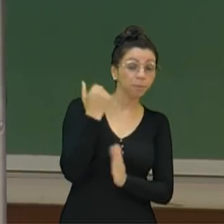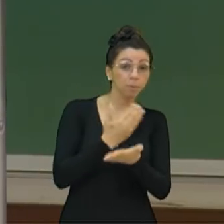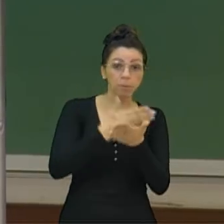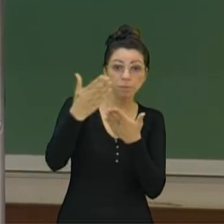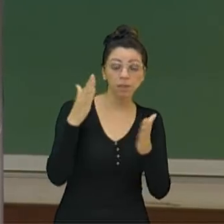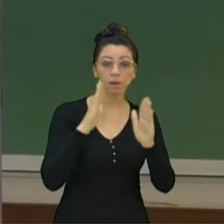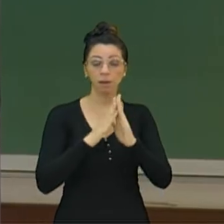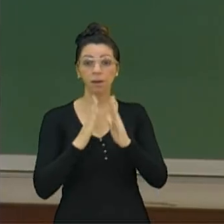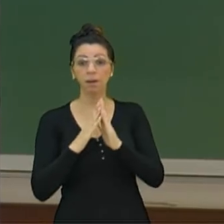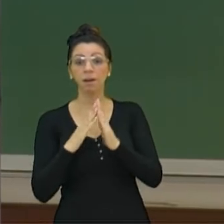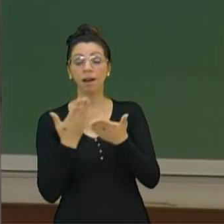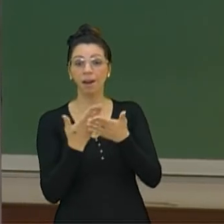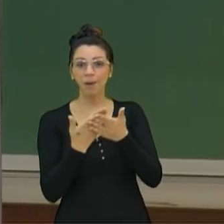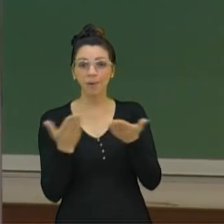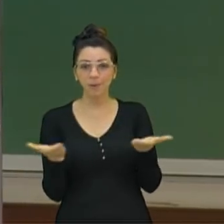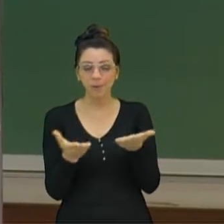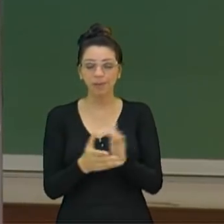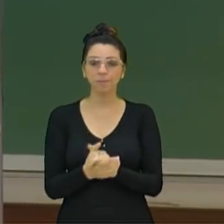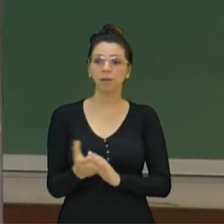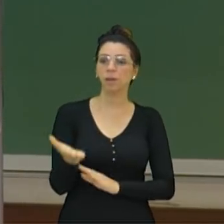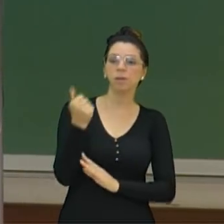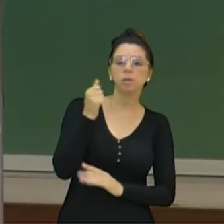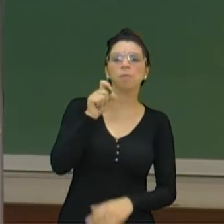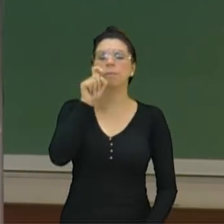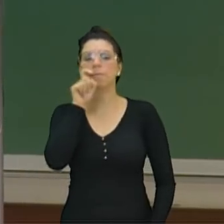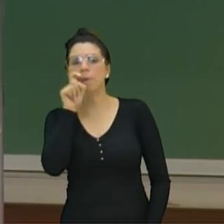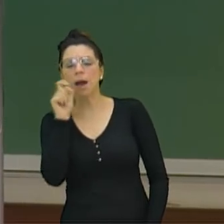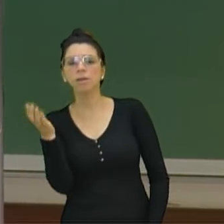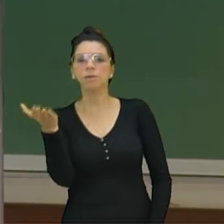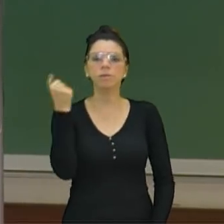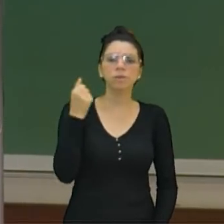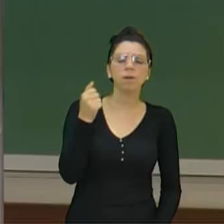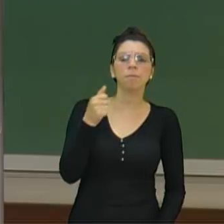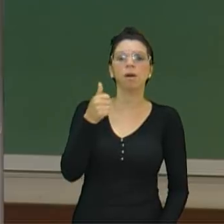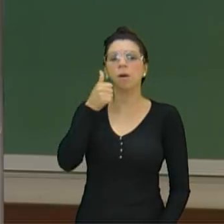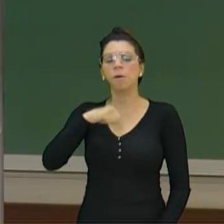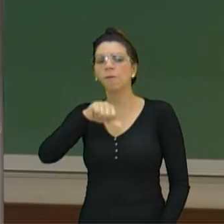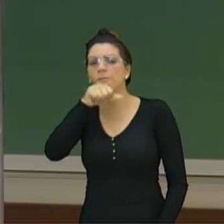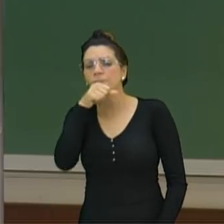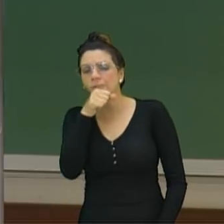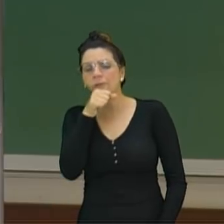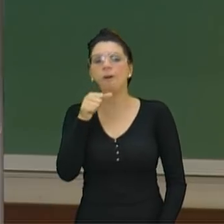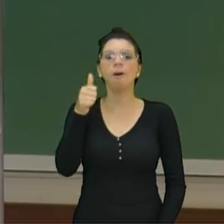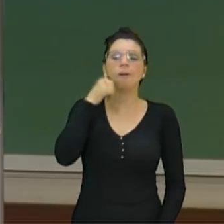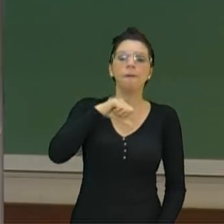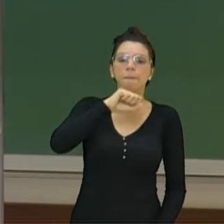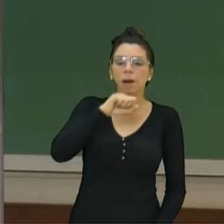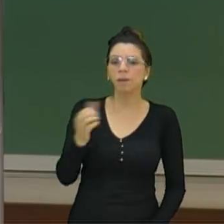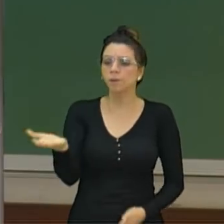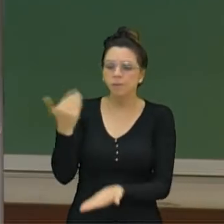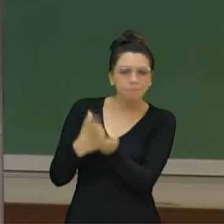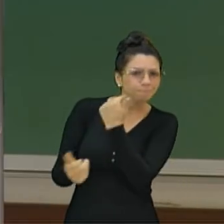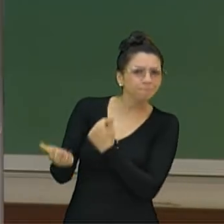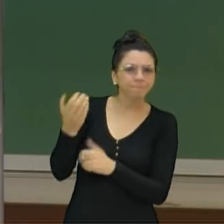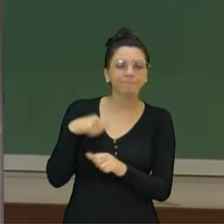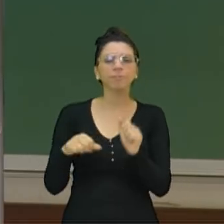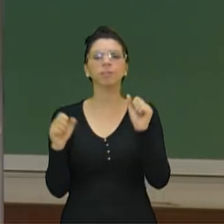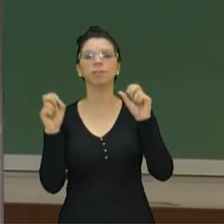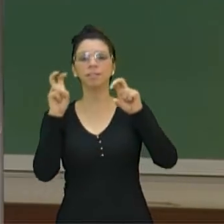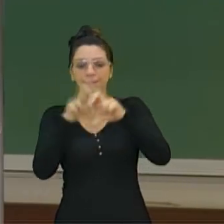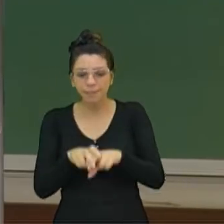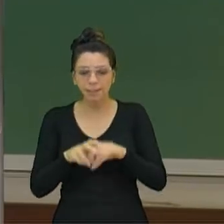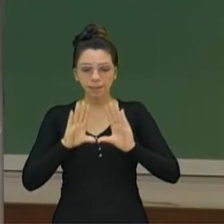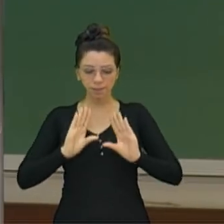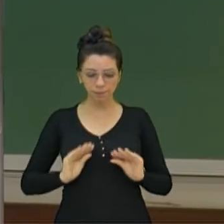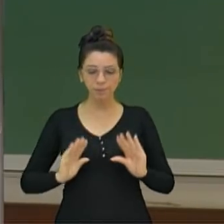pai, chama a mãe, chama a avó, chama o tio, chama os irmãos, chama até o cachorro, senta todo mundo no sofá,